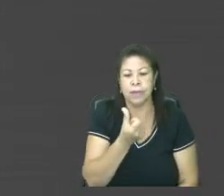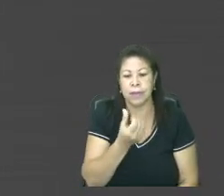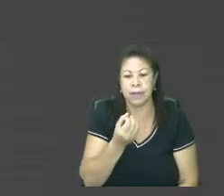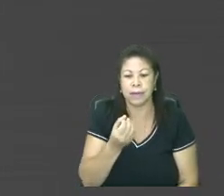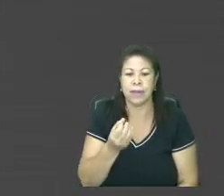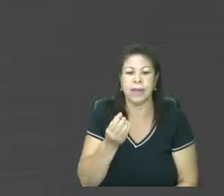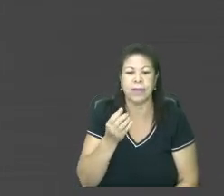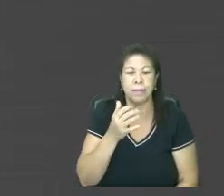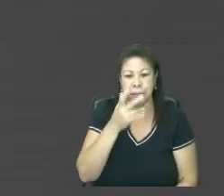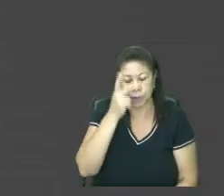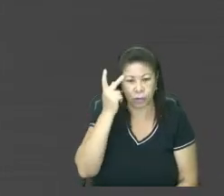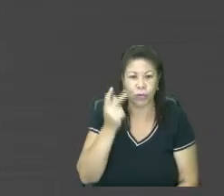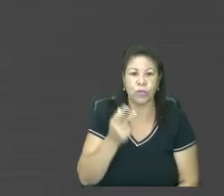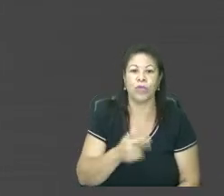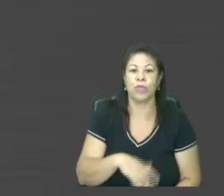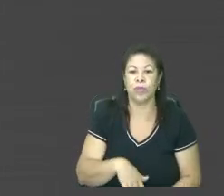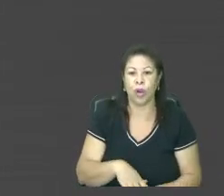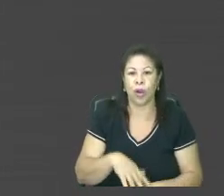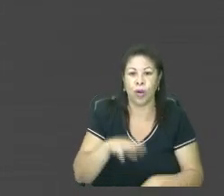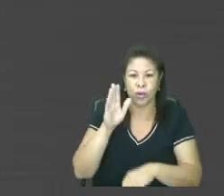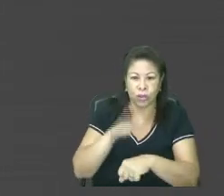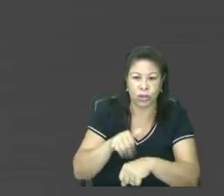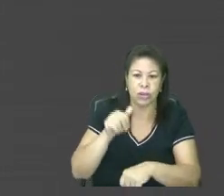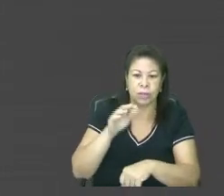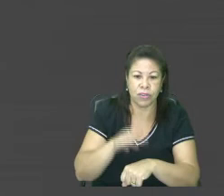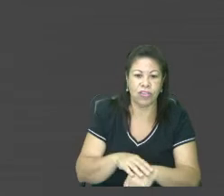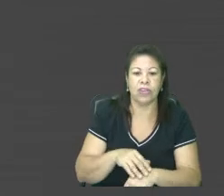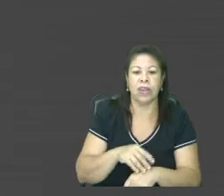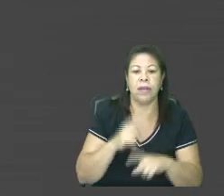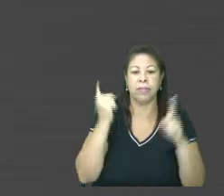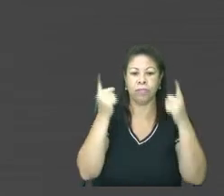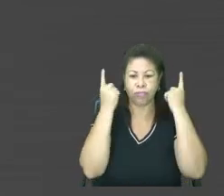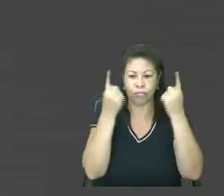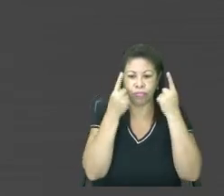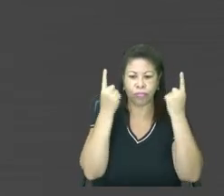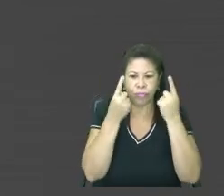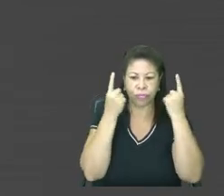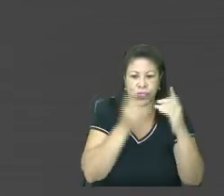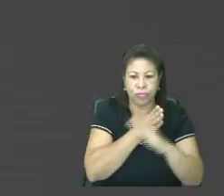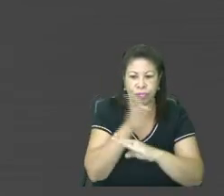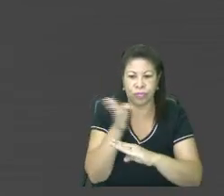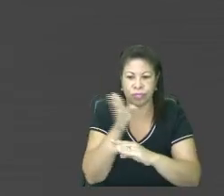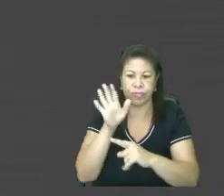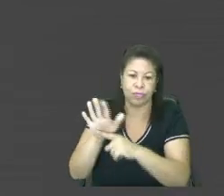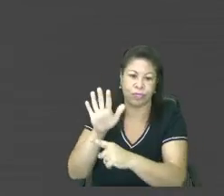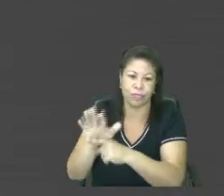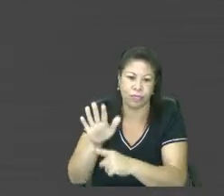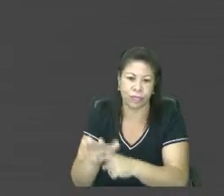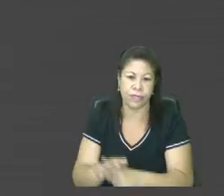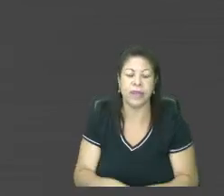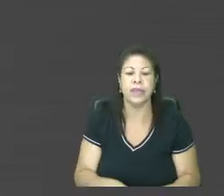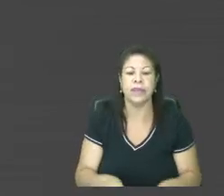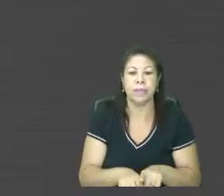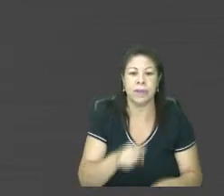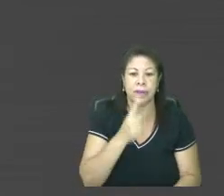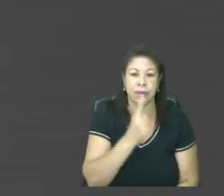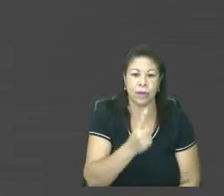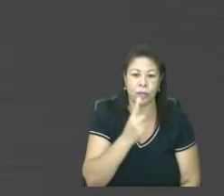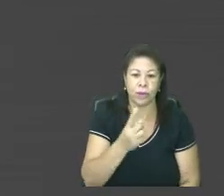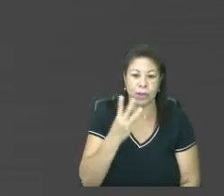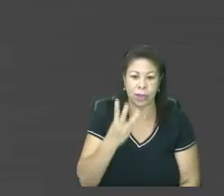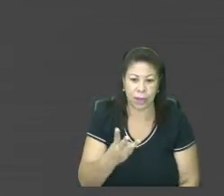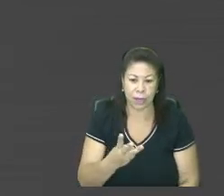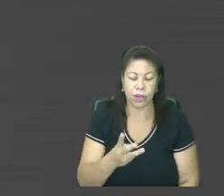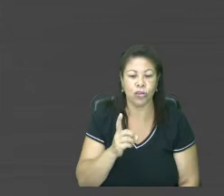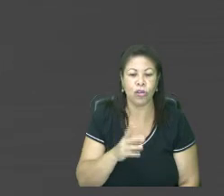chamadas, um pouco mais de 1.000 regulação e 113 atendimentos só de orientação,